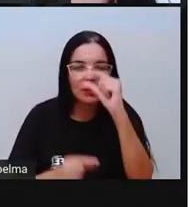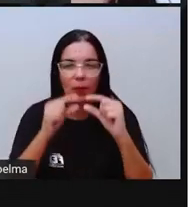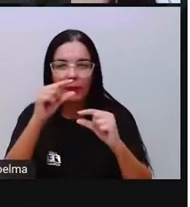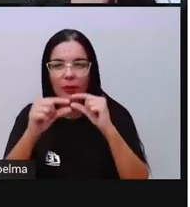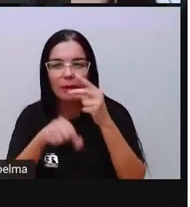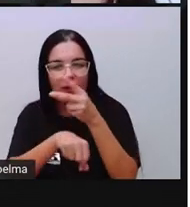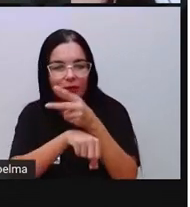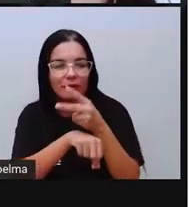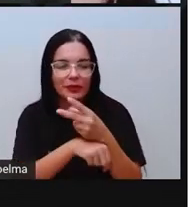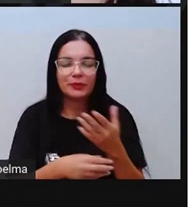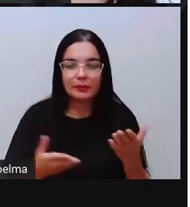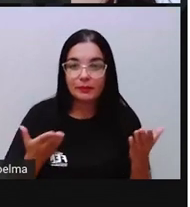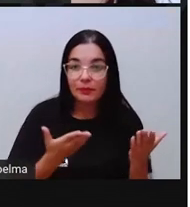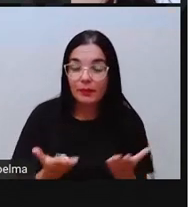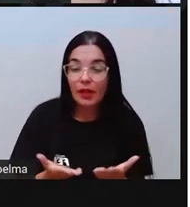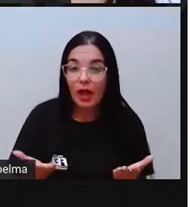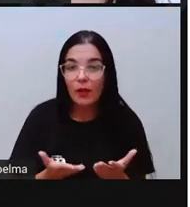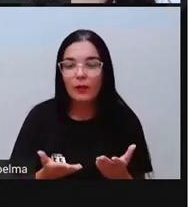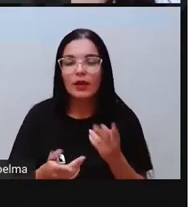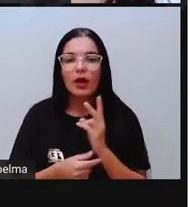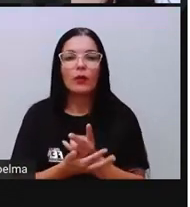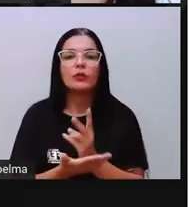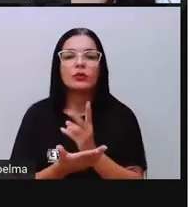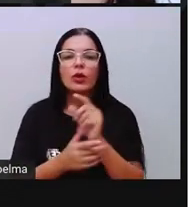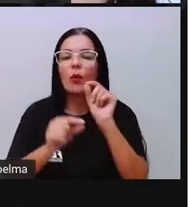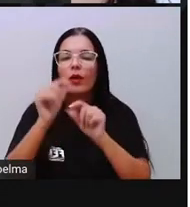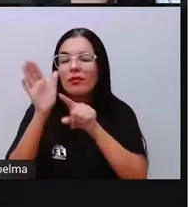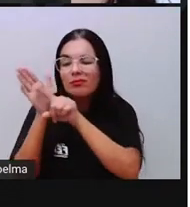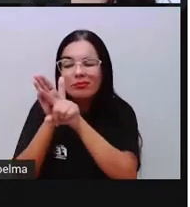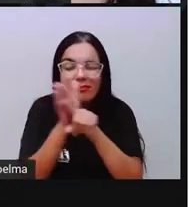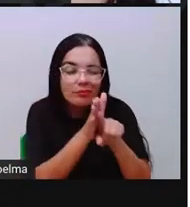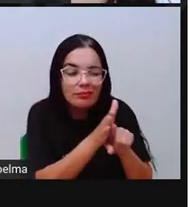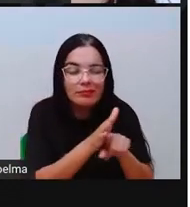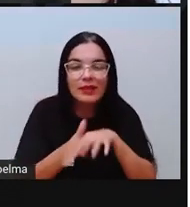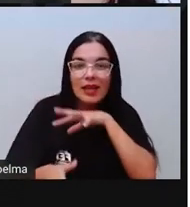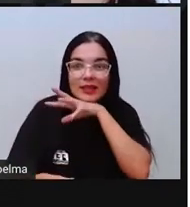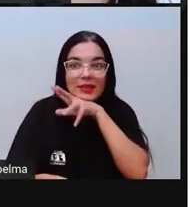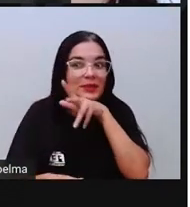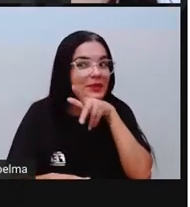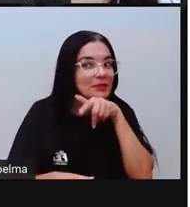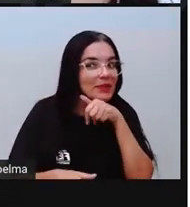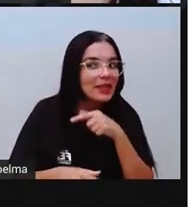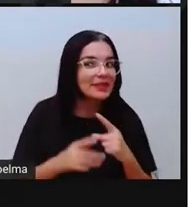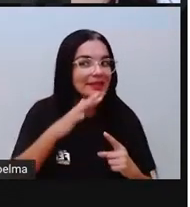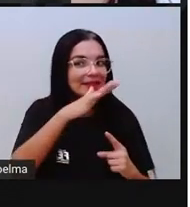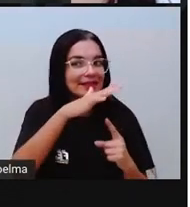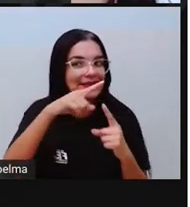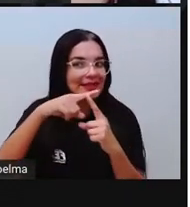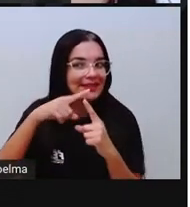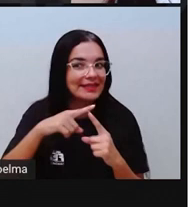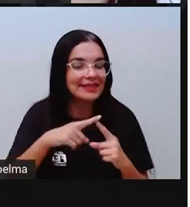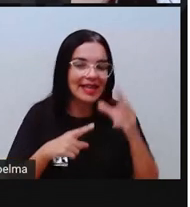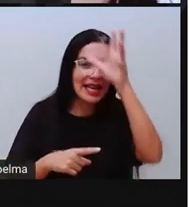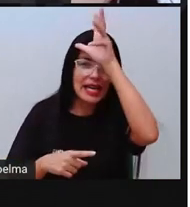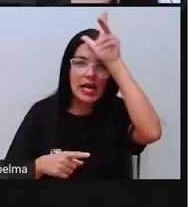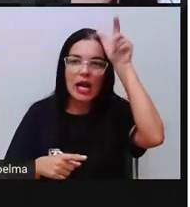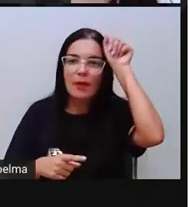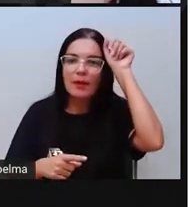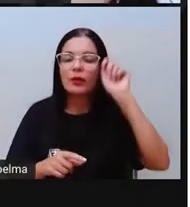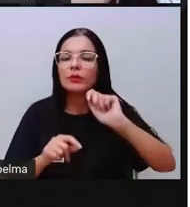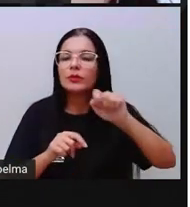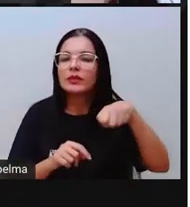do vídeo. E aí, nós vamos continuar investigando essas espécies da Amazônia, falando agora sobre o